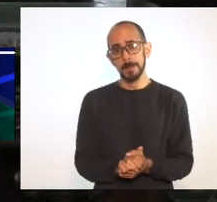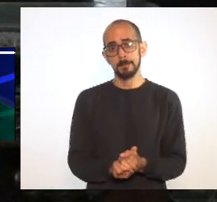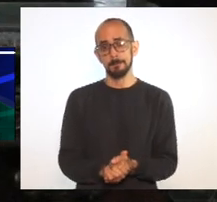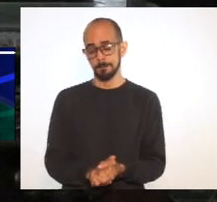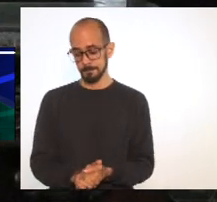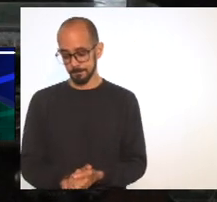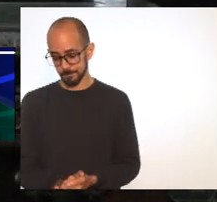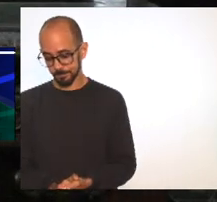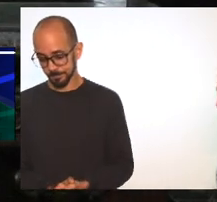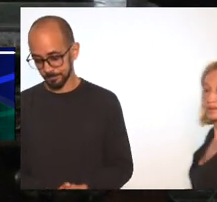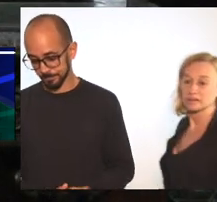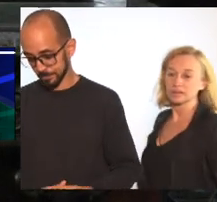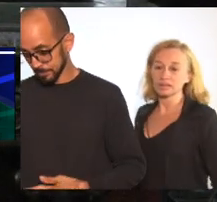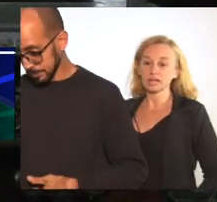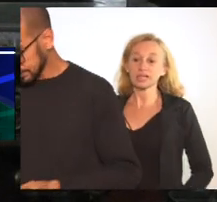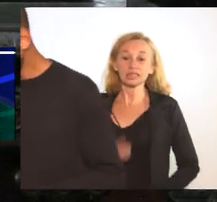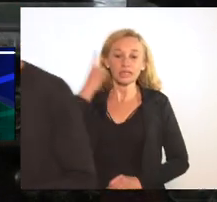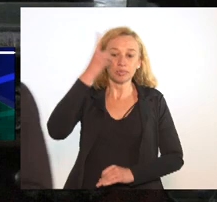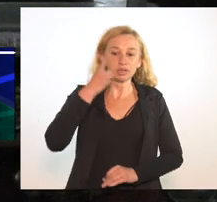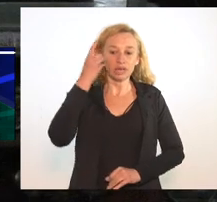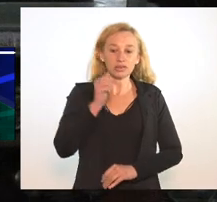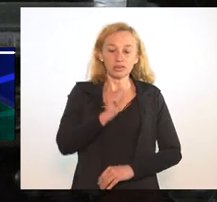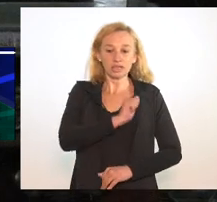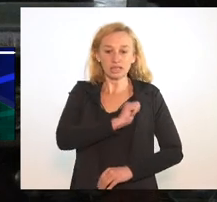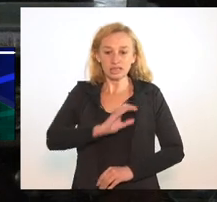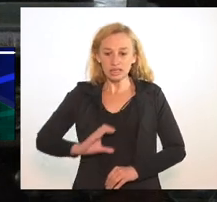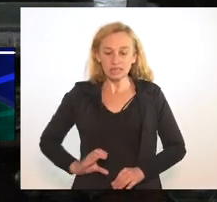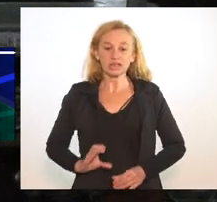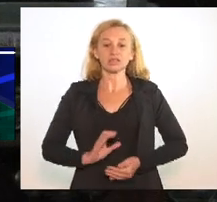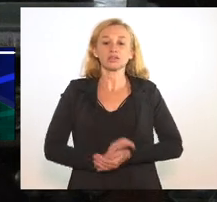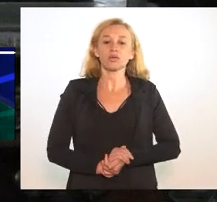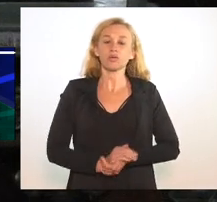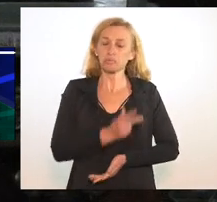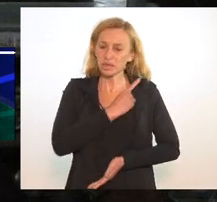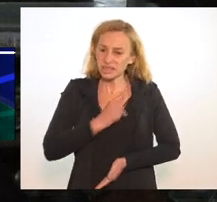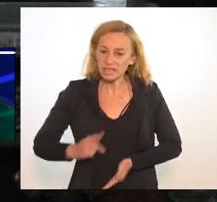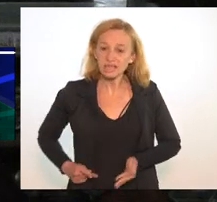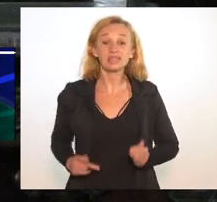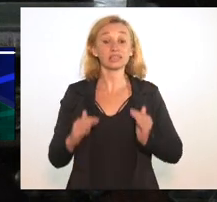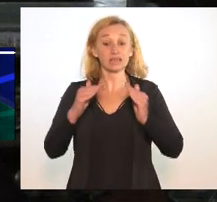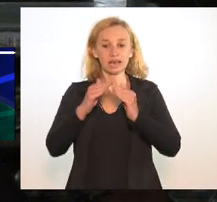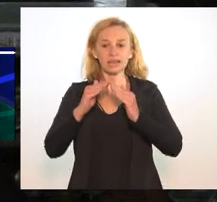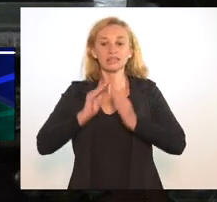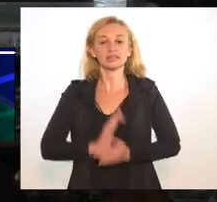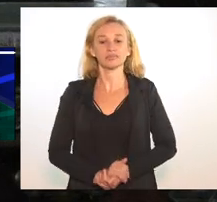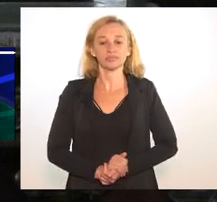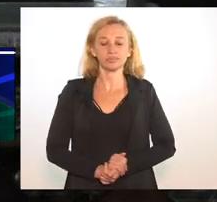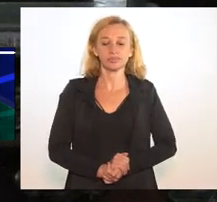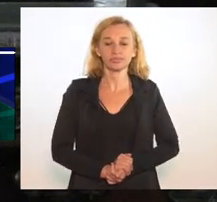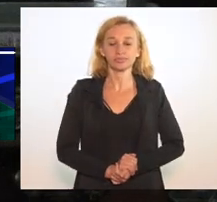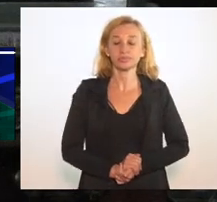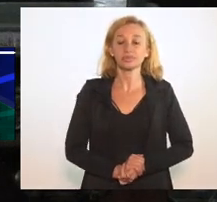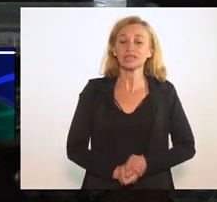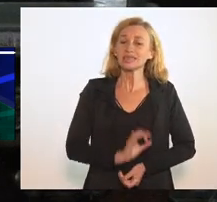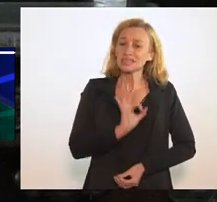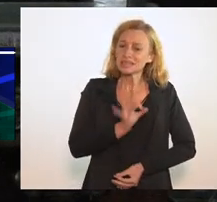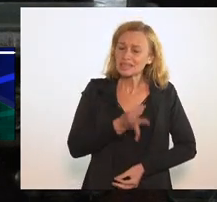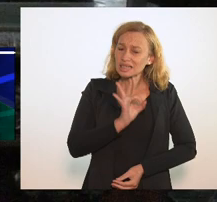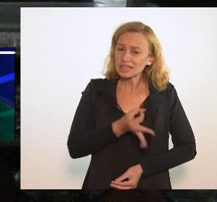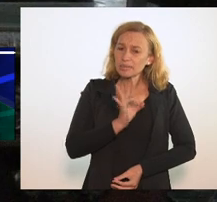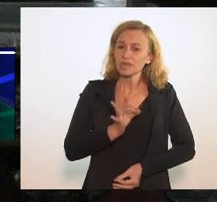essa direção, né, do deputado André Siciliano, como presidente dessa casa, que prontamente